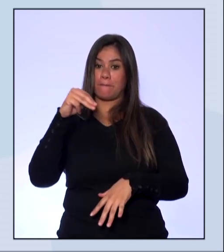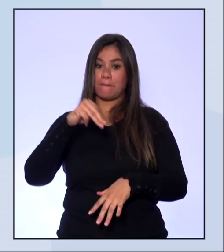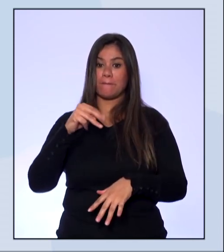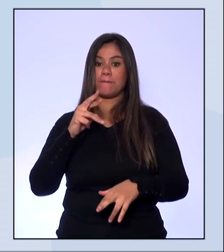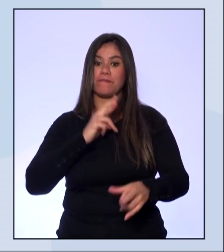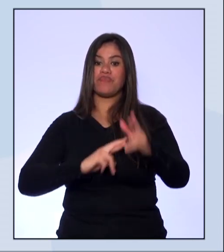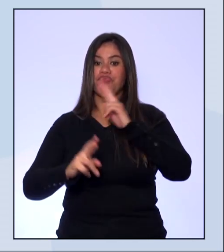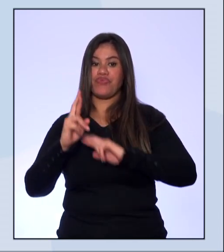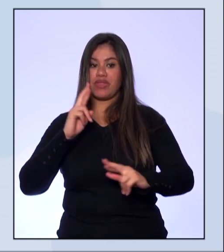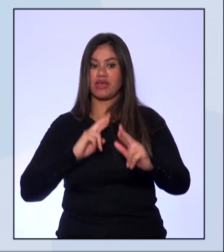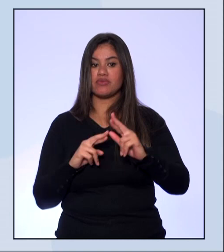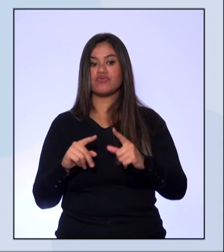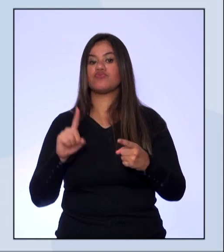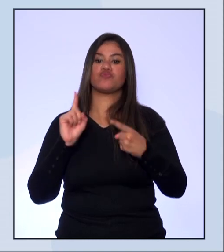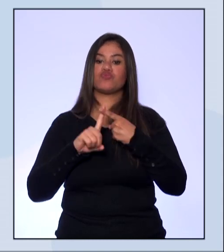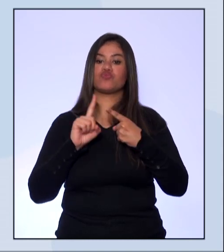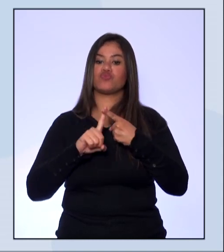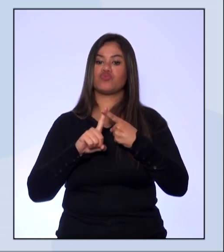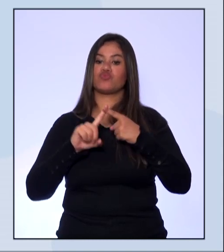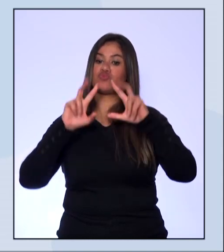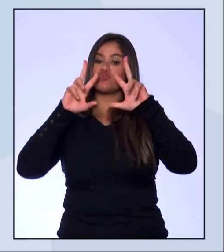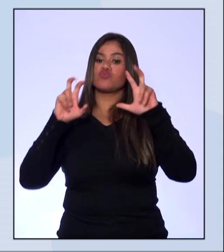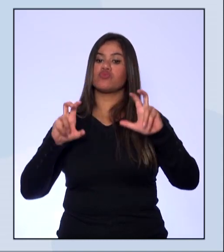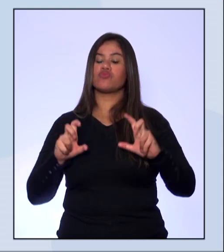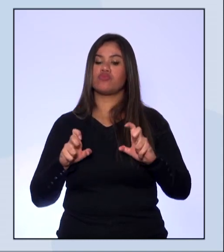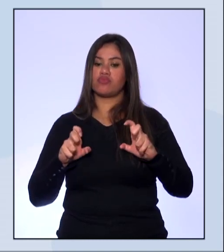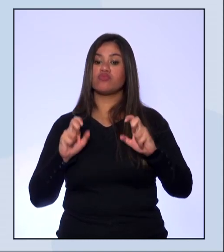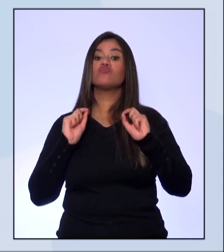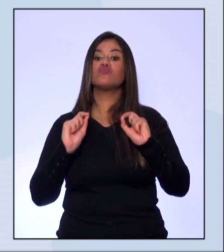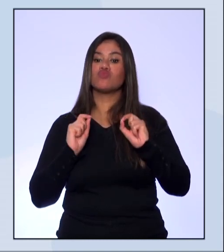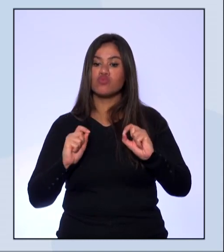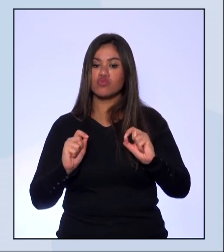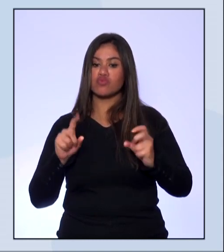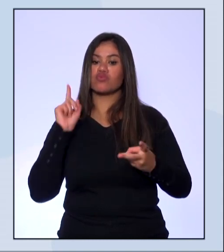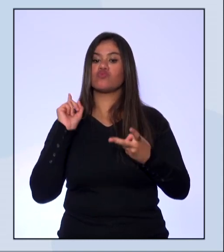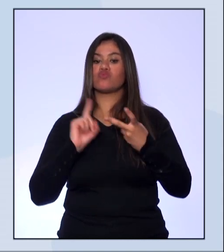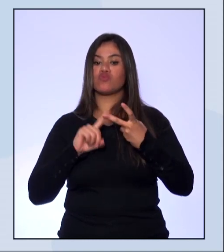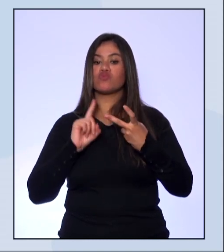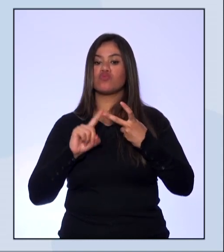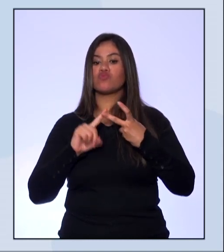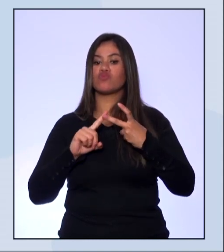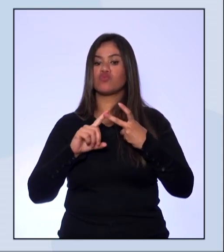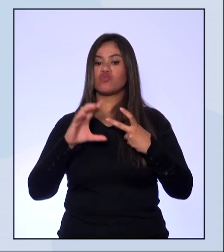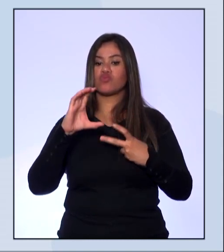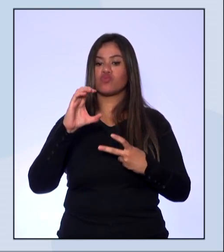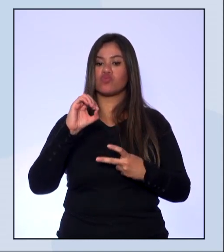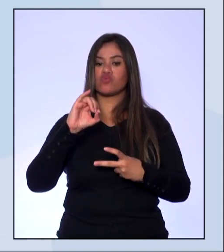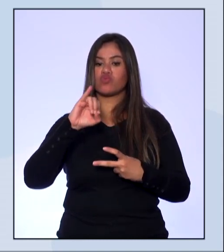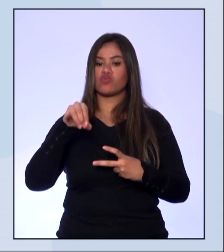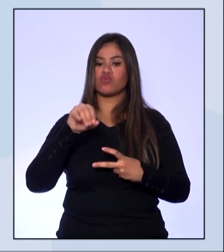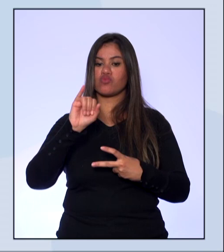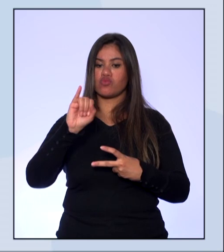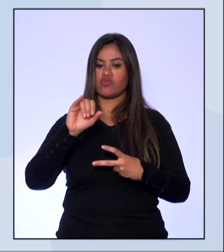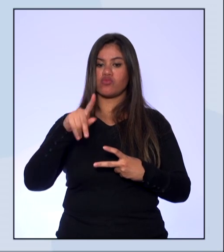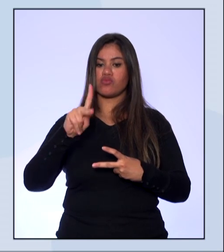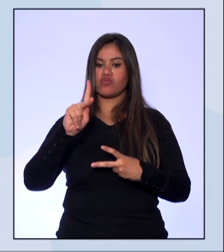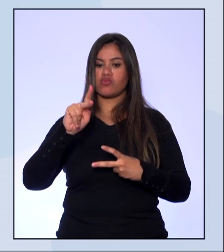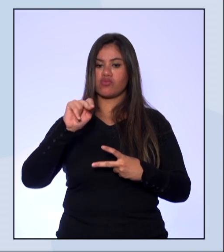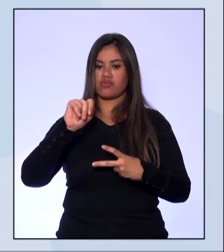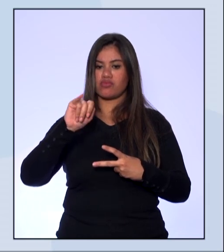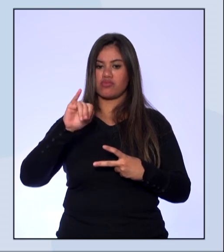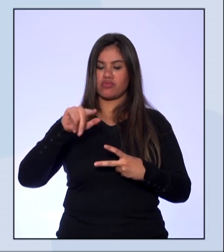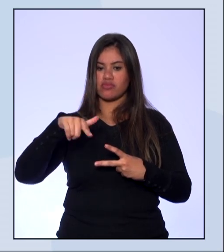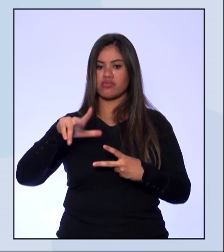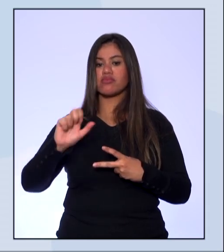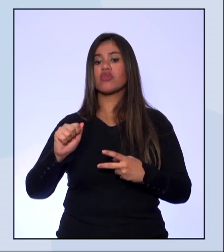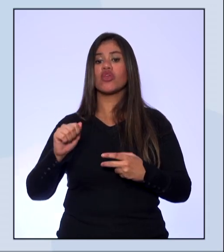questões. Primeiro, que tema é esse? Segundo, Koji e Kaique possuem pontos